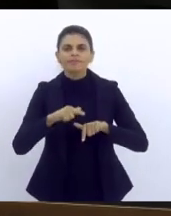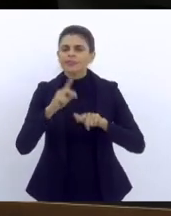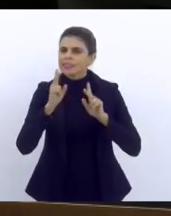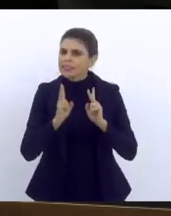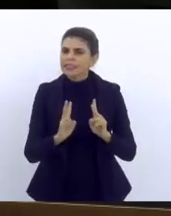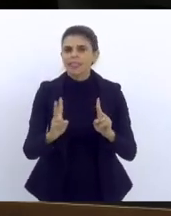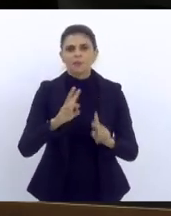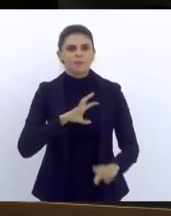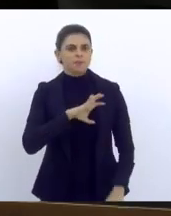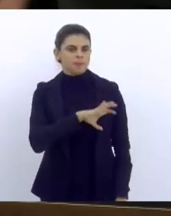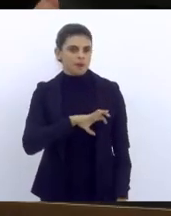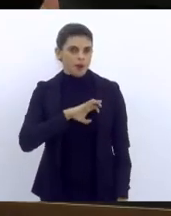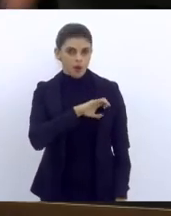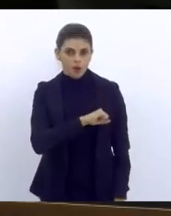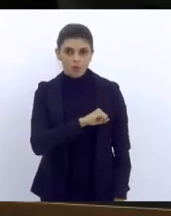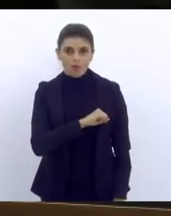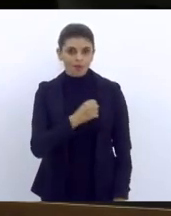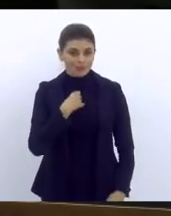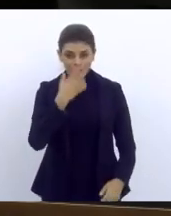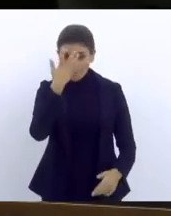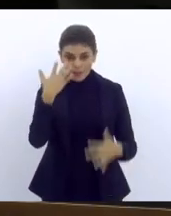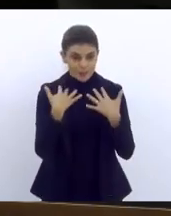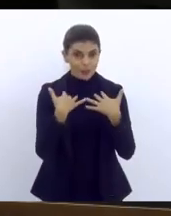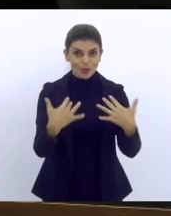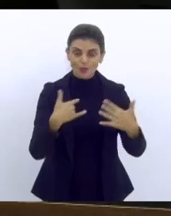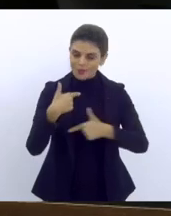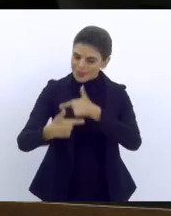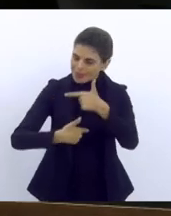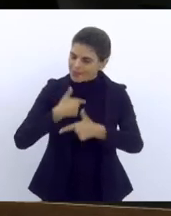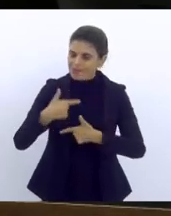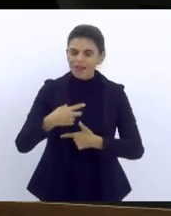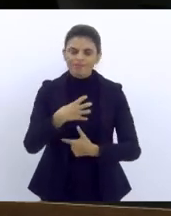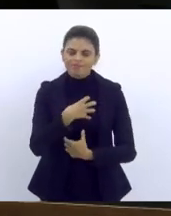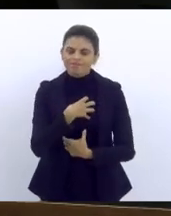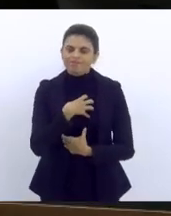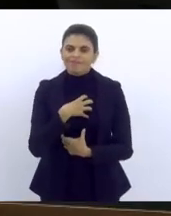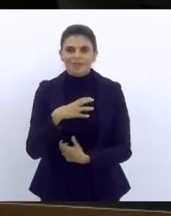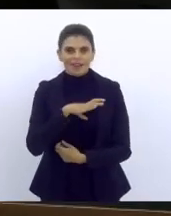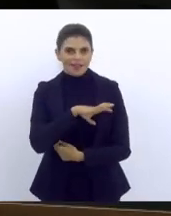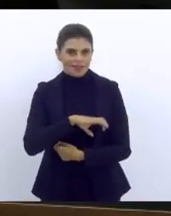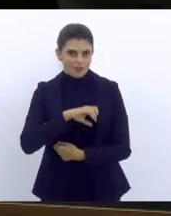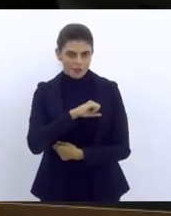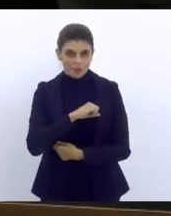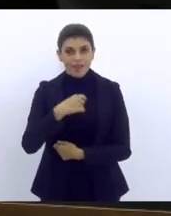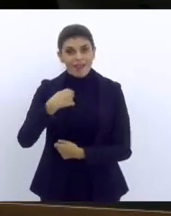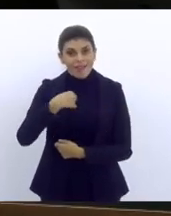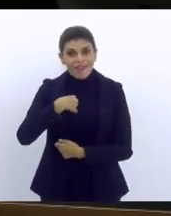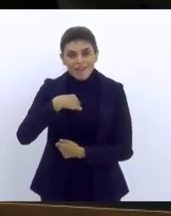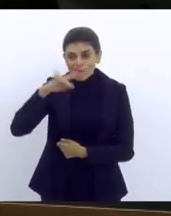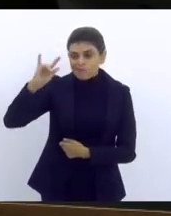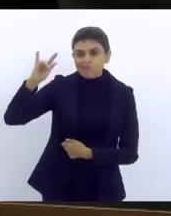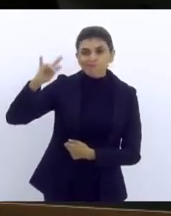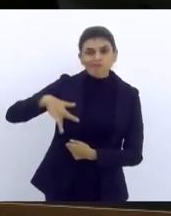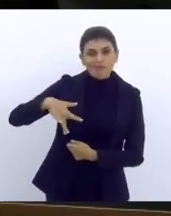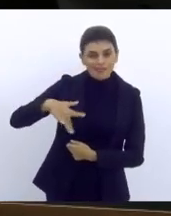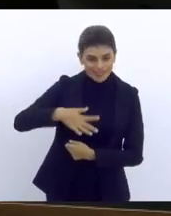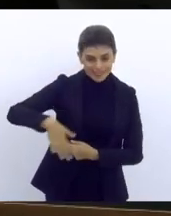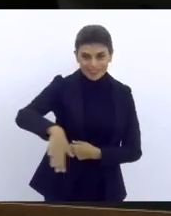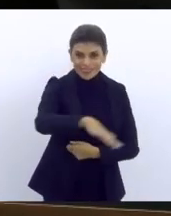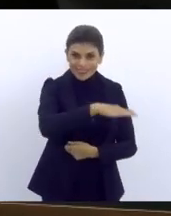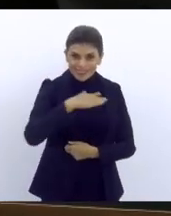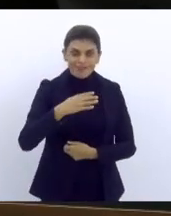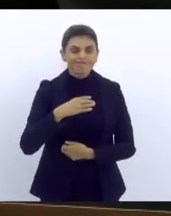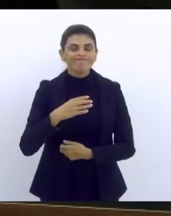o amor é isso, eu estou aqui com um monte de pessoas que trabalham com amor, sou um pingo d'água perto desses caras da